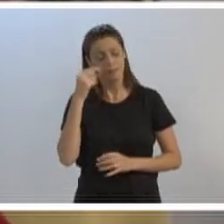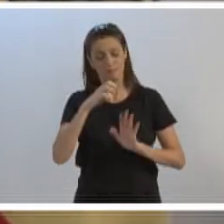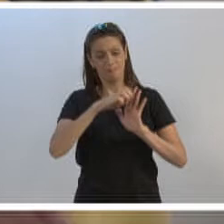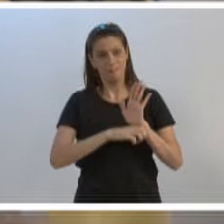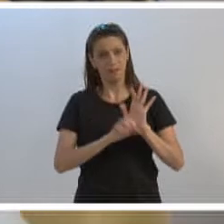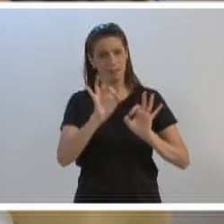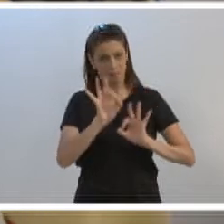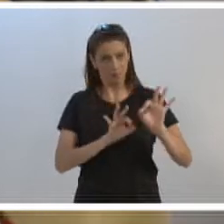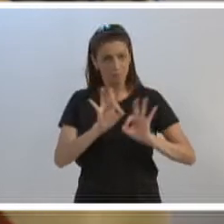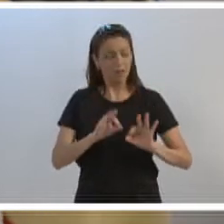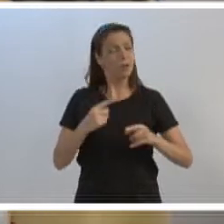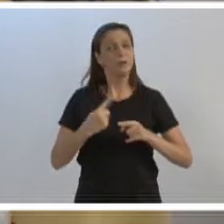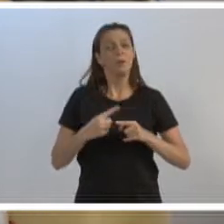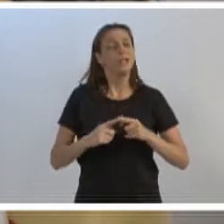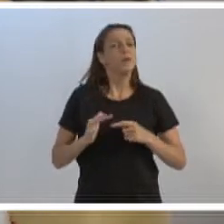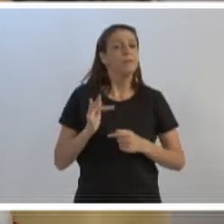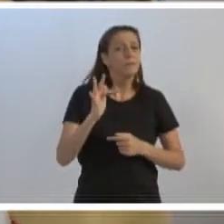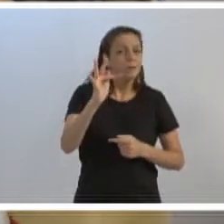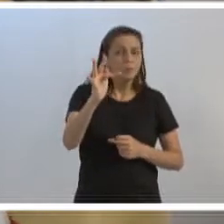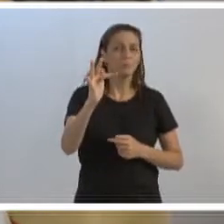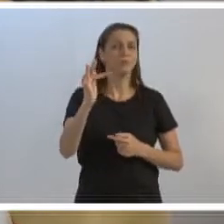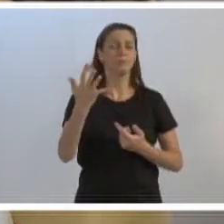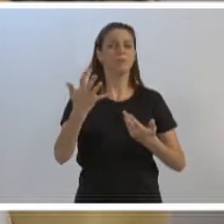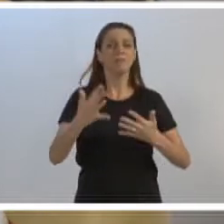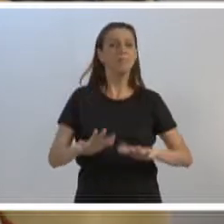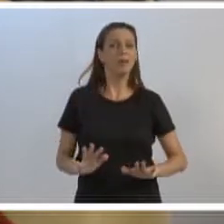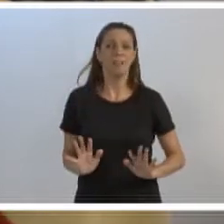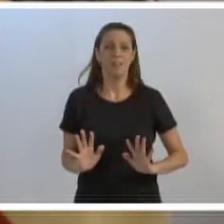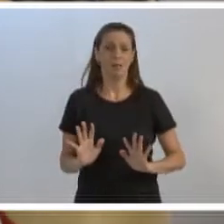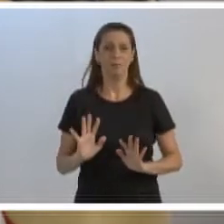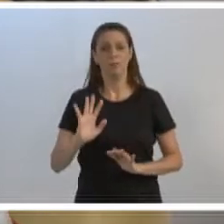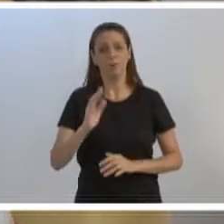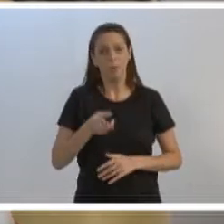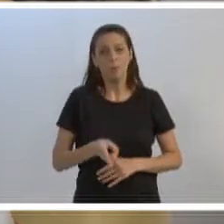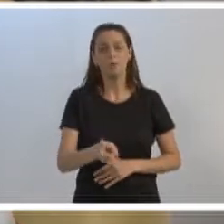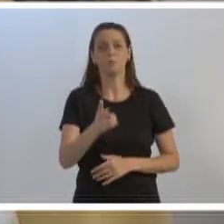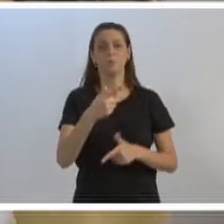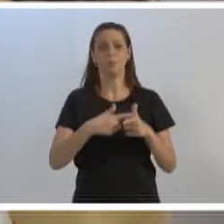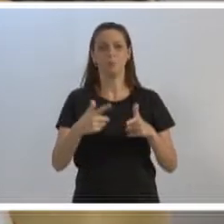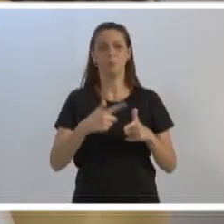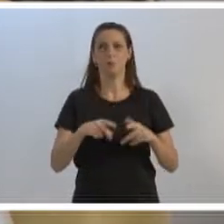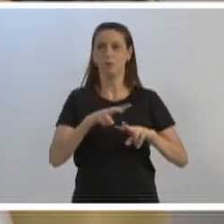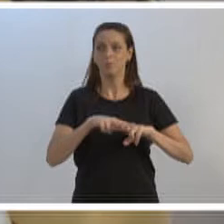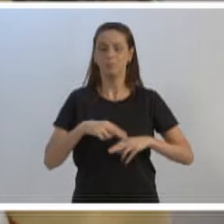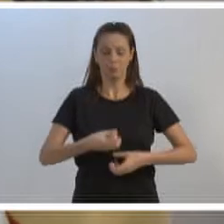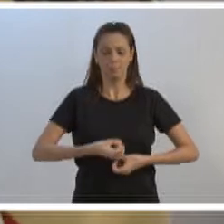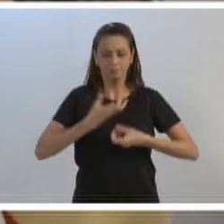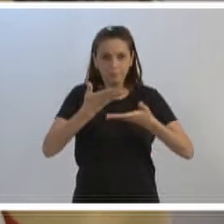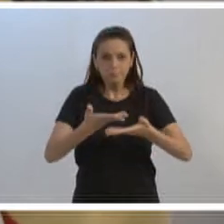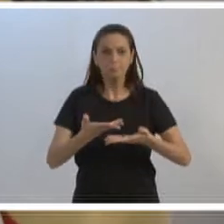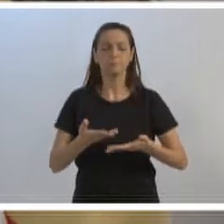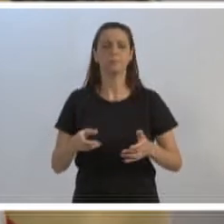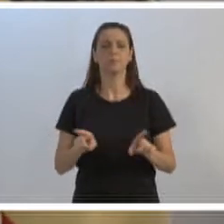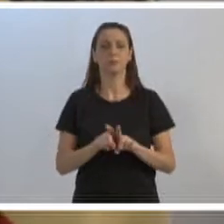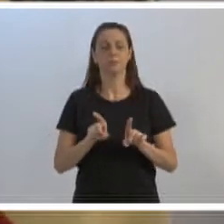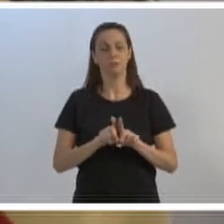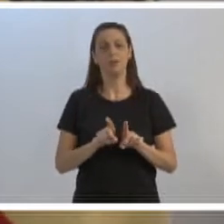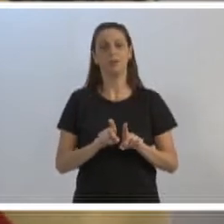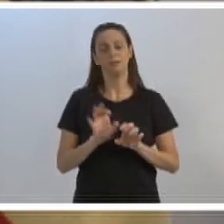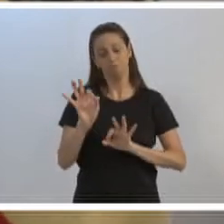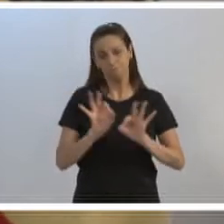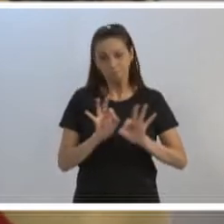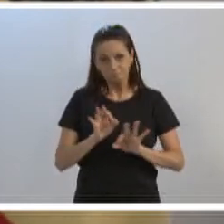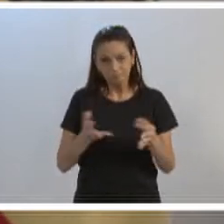tenho nada contra de não subscrever todos eles. Então, quero fazer esse depoimento aqui, fazer essa correção,